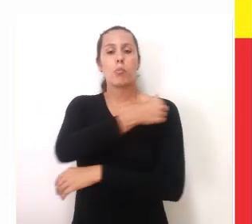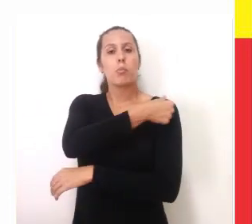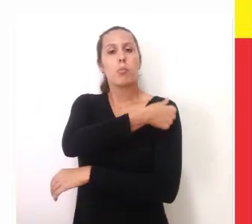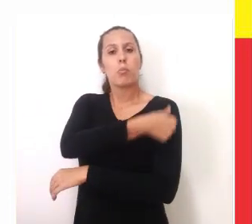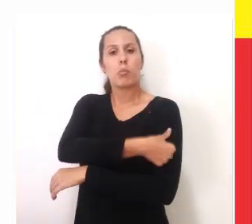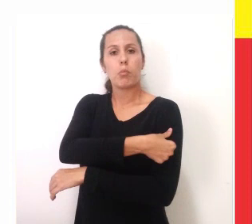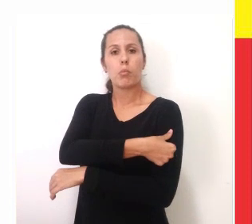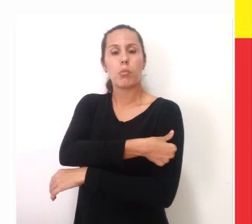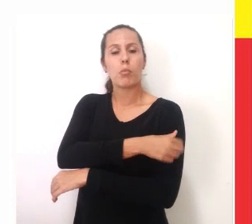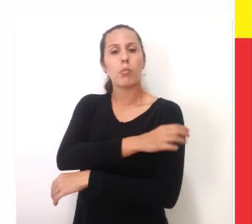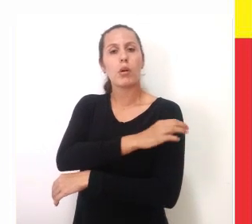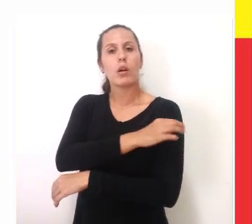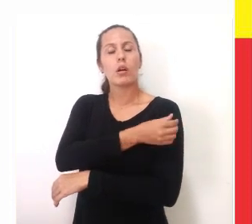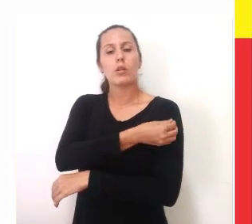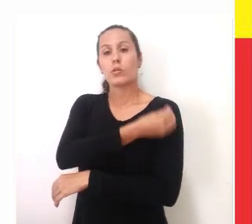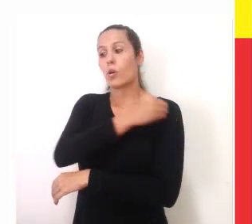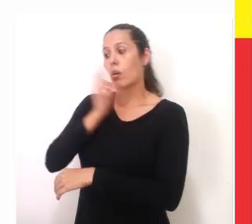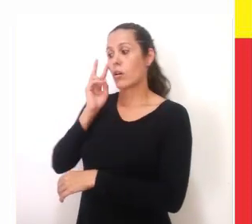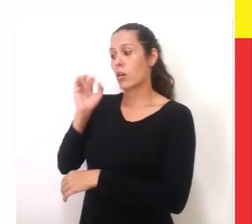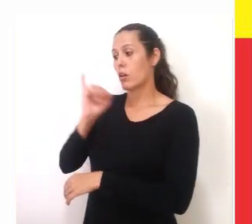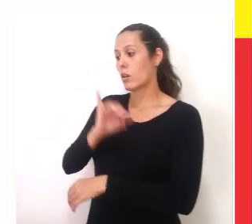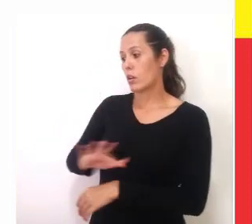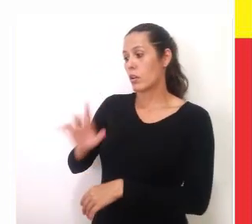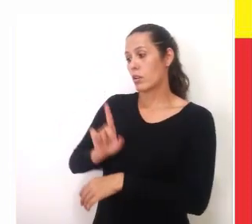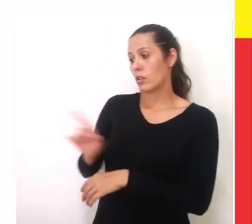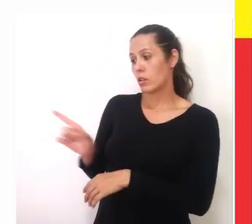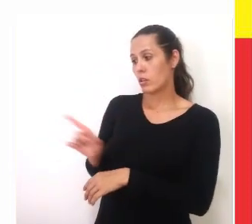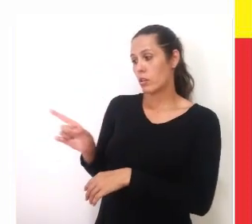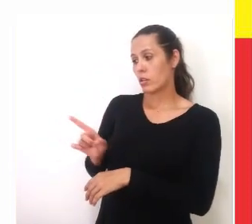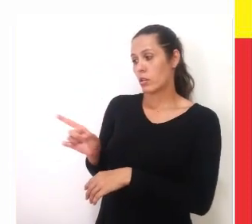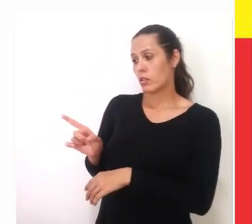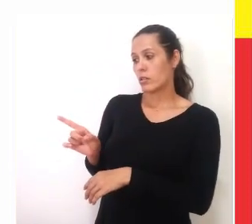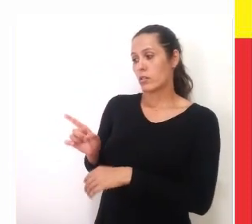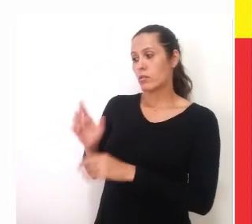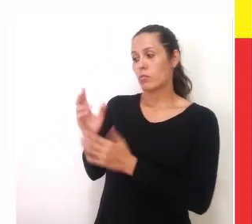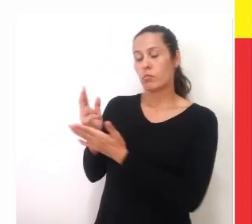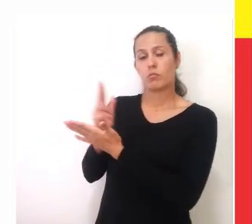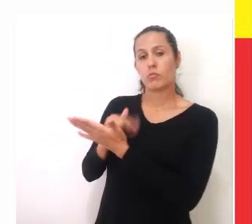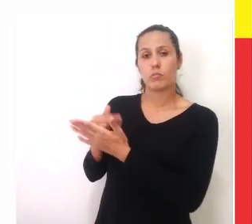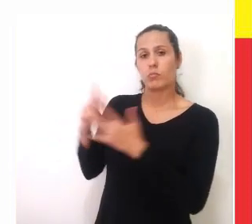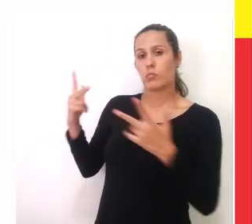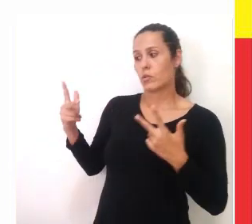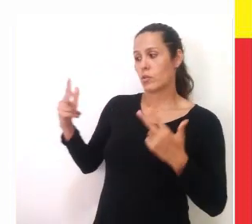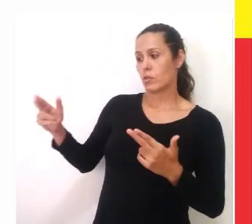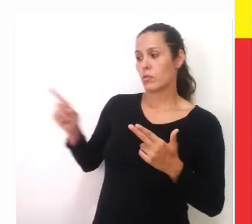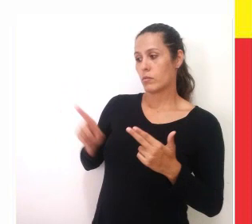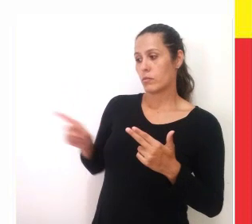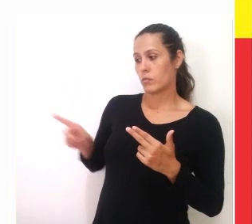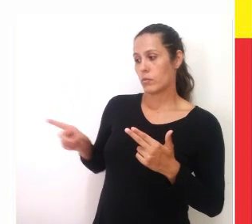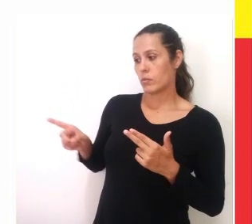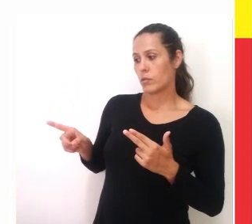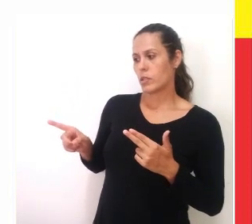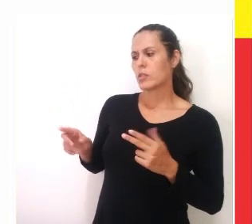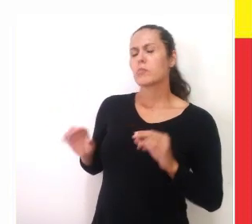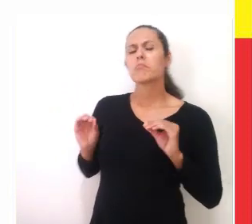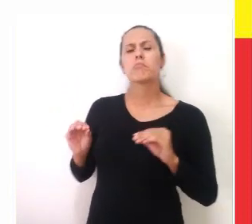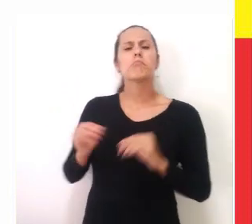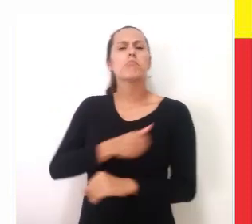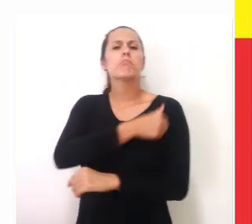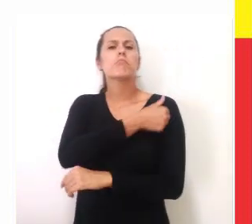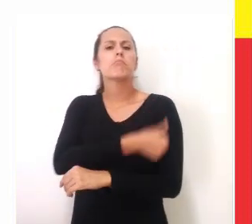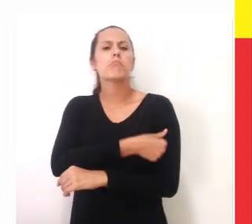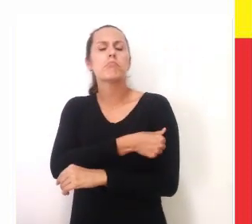face externa ou superior do braço. Olha o desenho da menina aí embaixo. Quais são